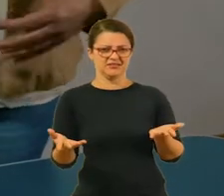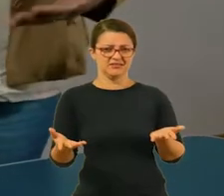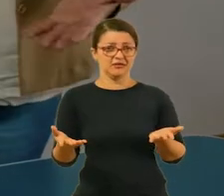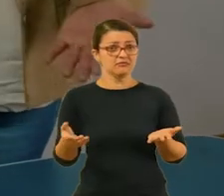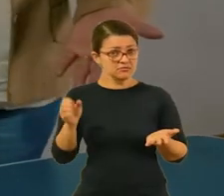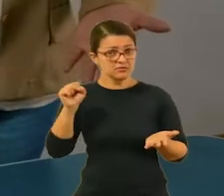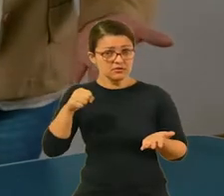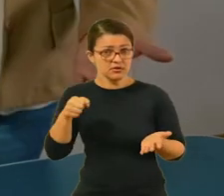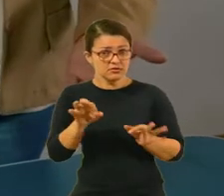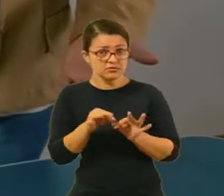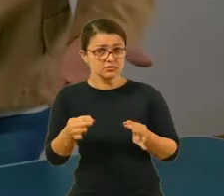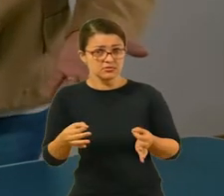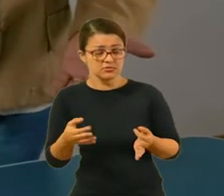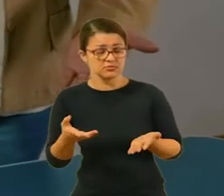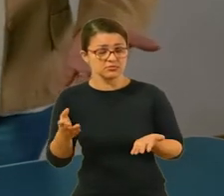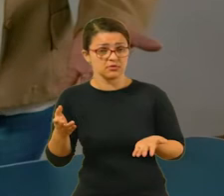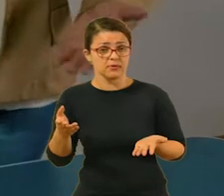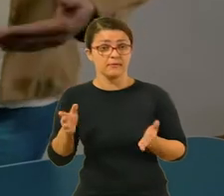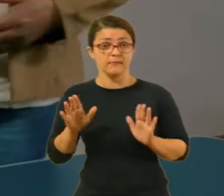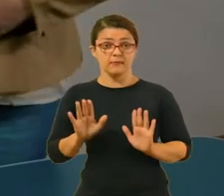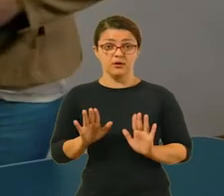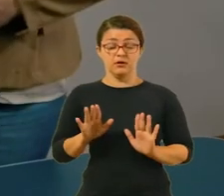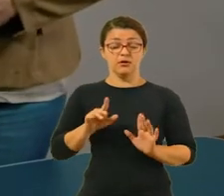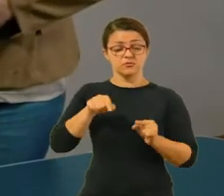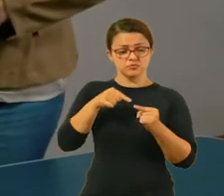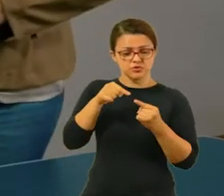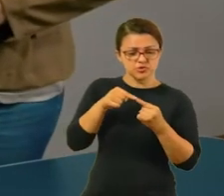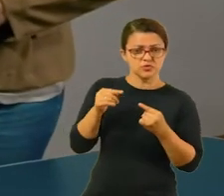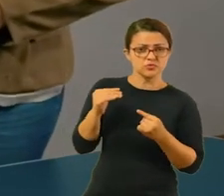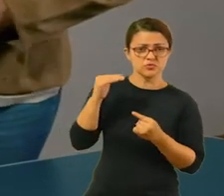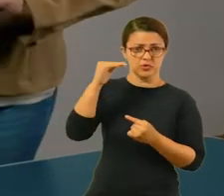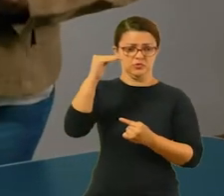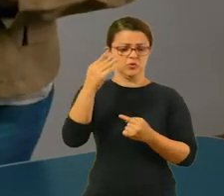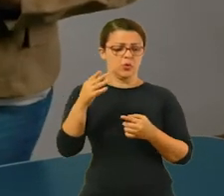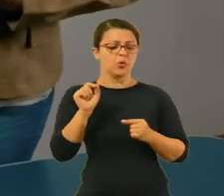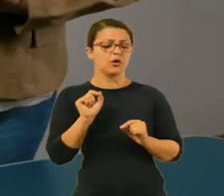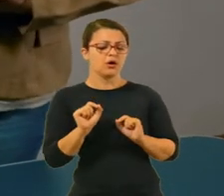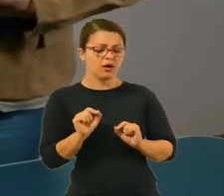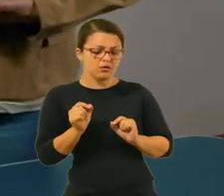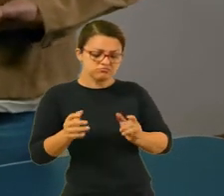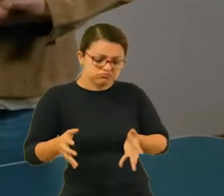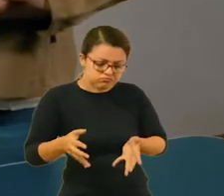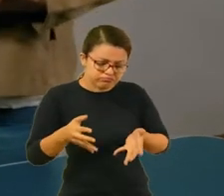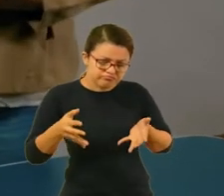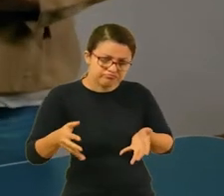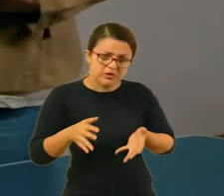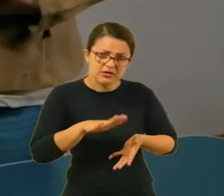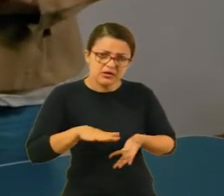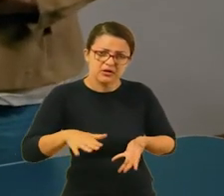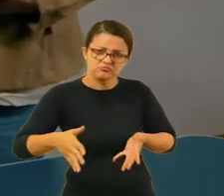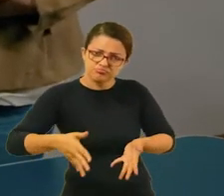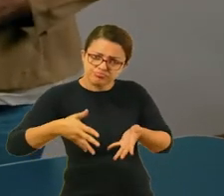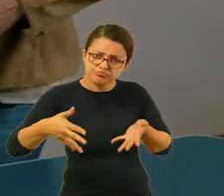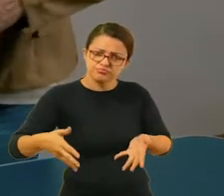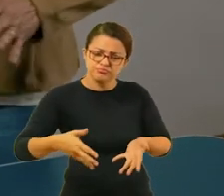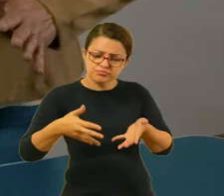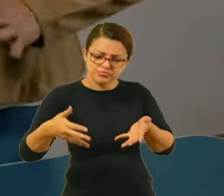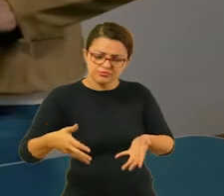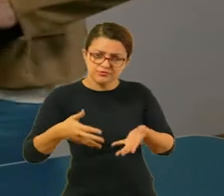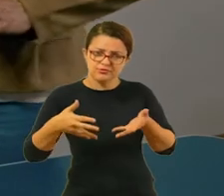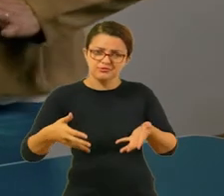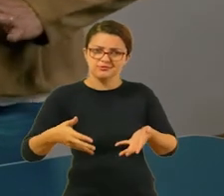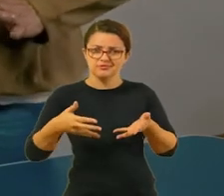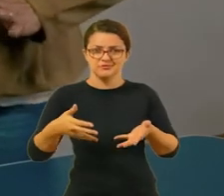simples e às vezes é simples mesmo. Mas o objetivo do adulto aí é estimular e apoiar essa criança.